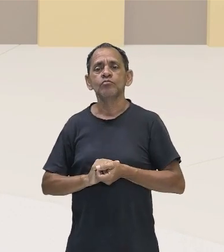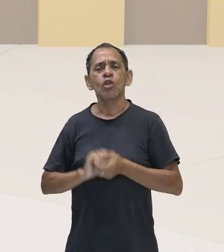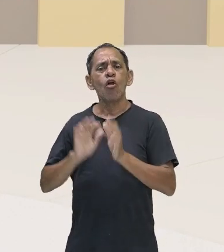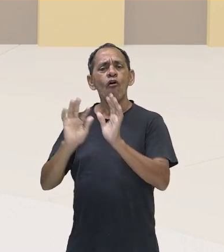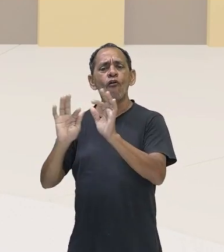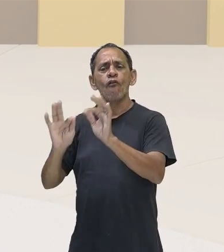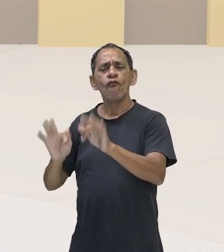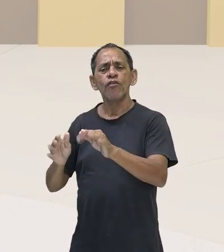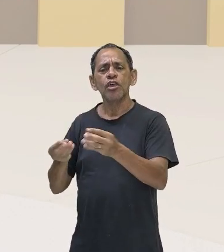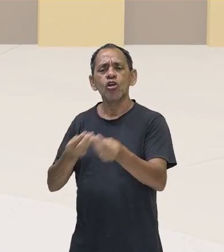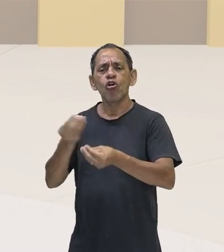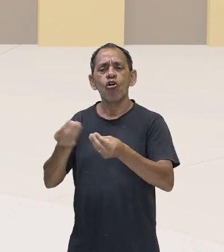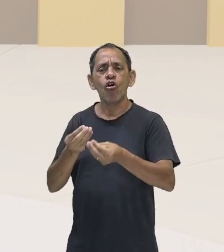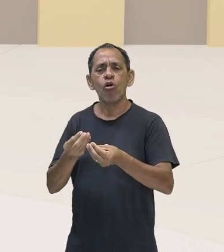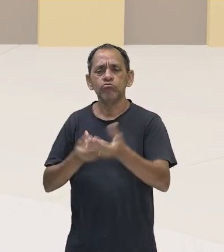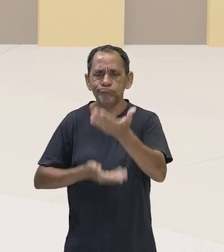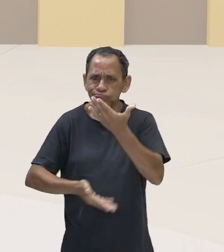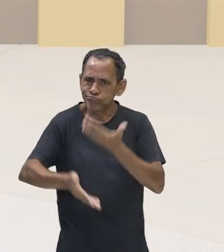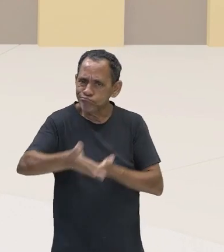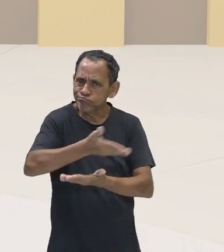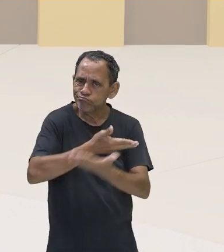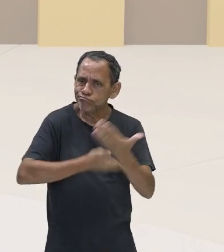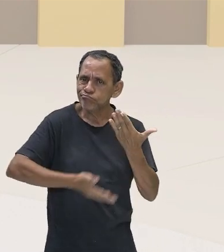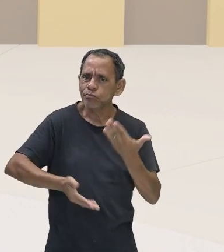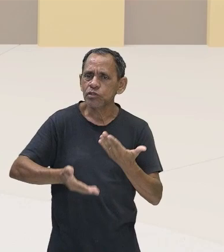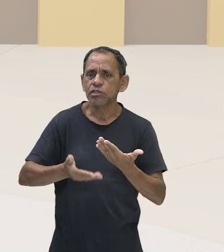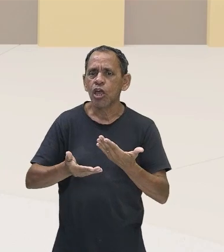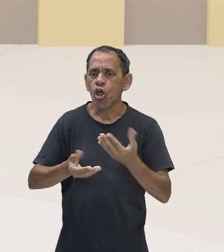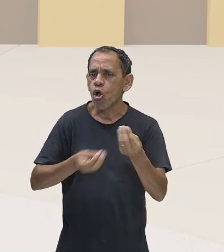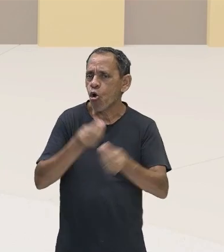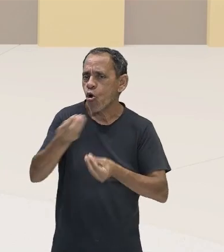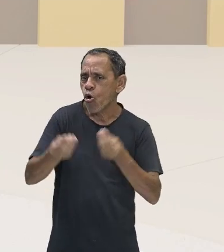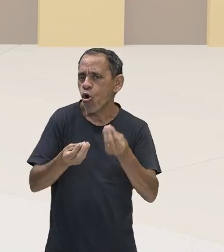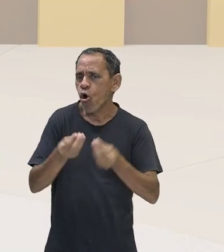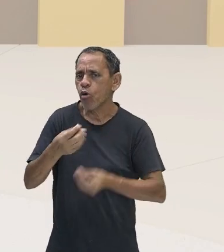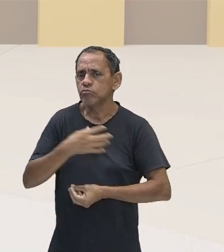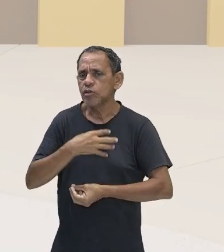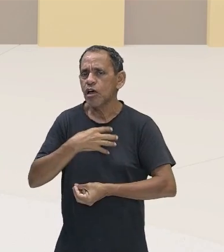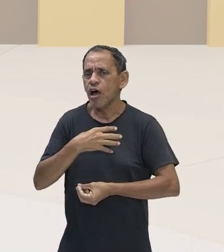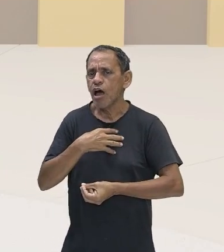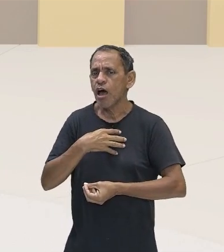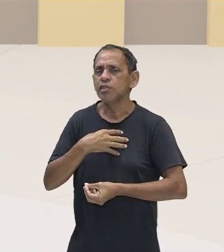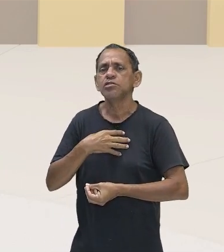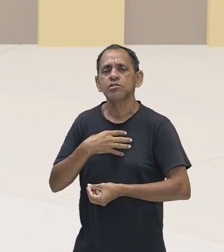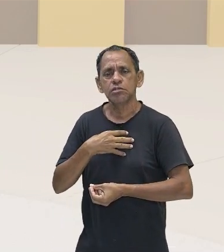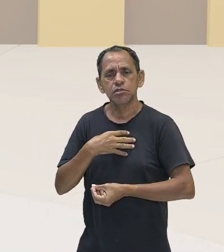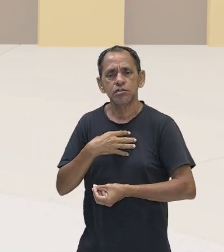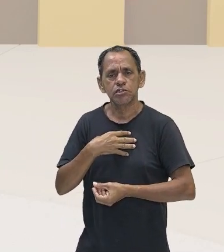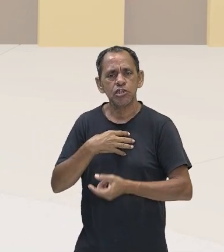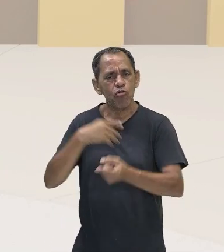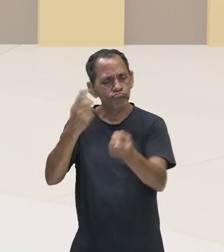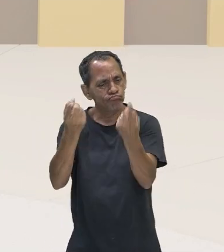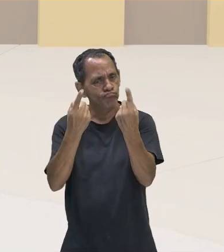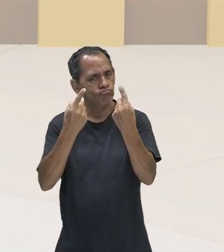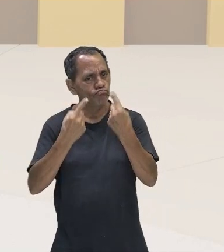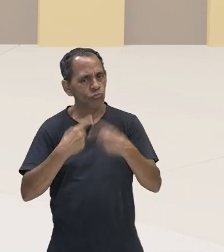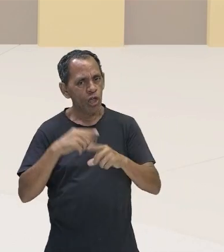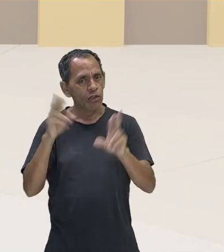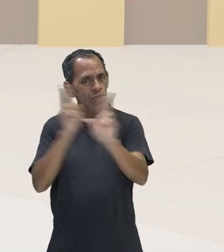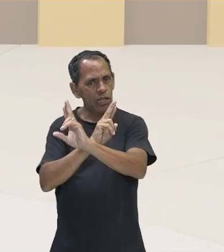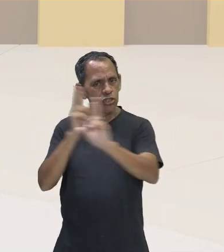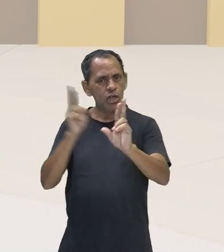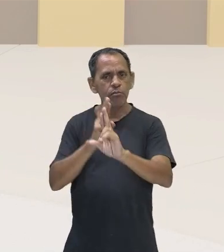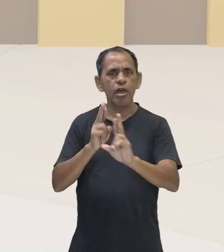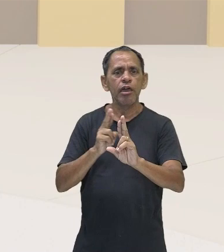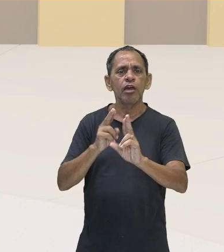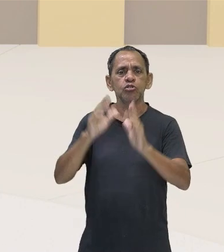tendência interpessoal. De que maneira essa emoção afeta as minhas questões no relacionamento ou na escola?